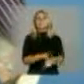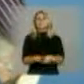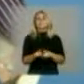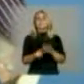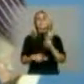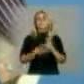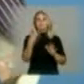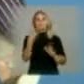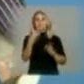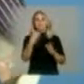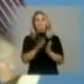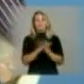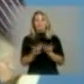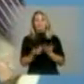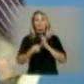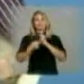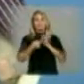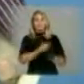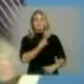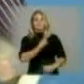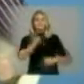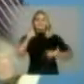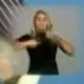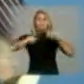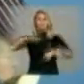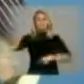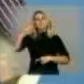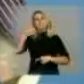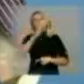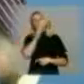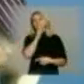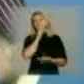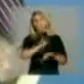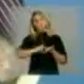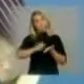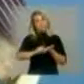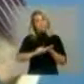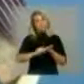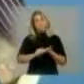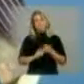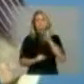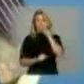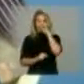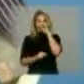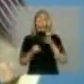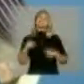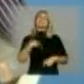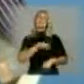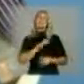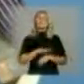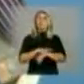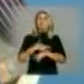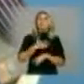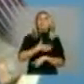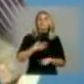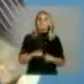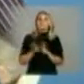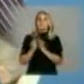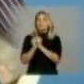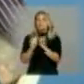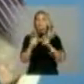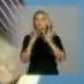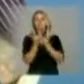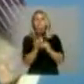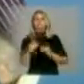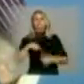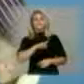terceiro, que seria a vida política dela, que ela não chegou a escrever, infelizmente. E assim, a gente gostaria, minha família, eu, nós gostaríamos